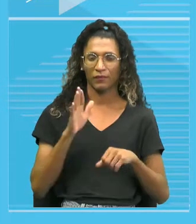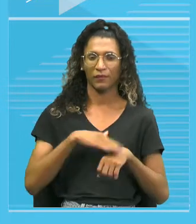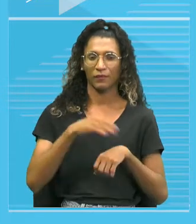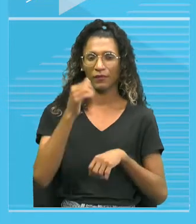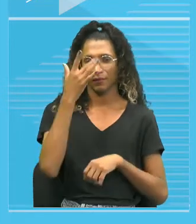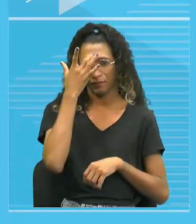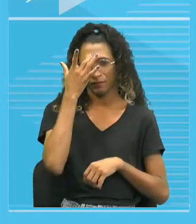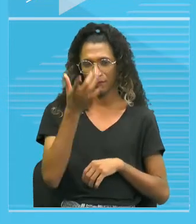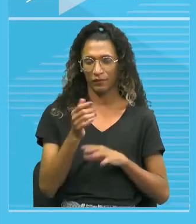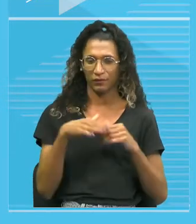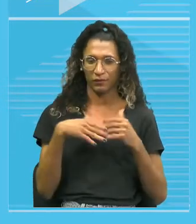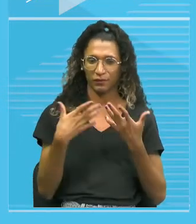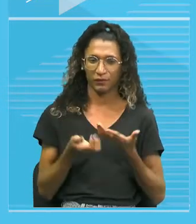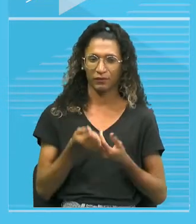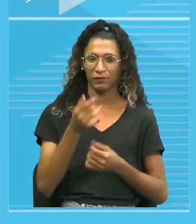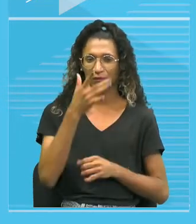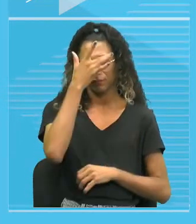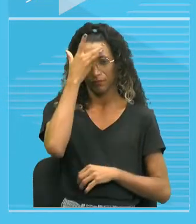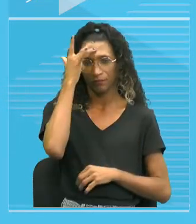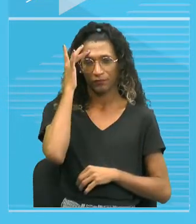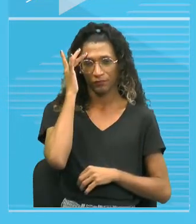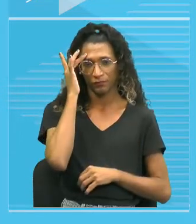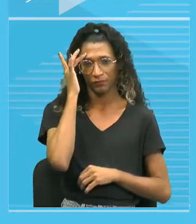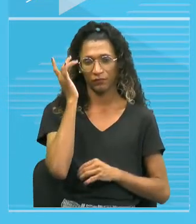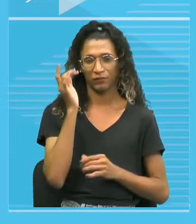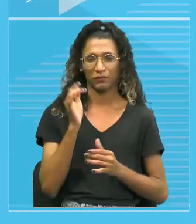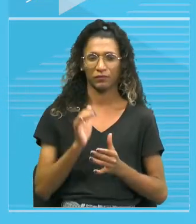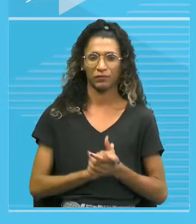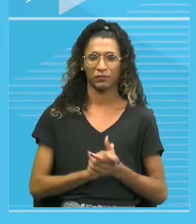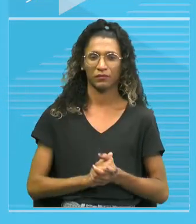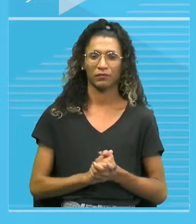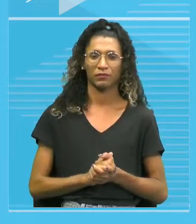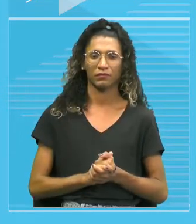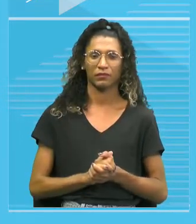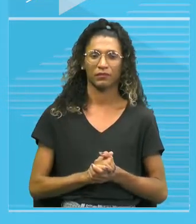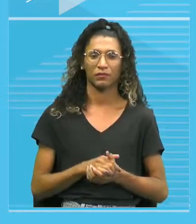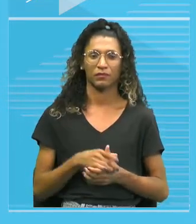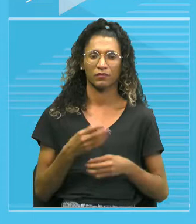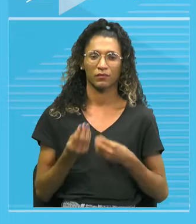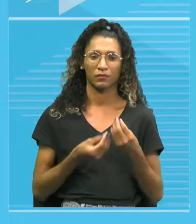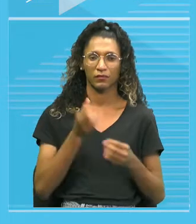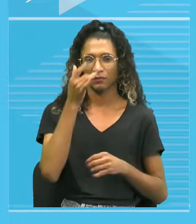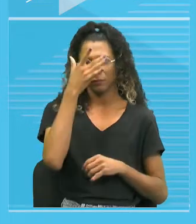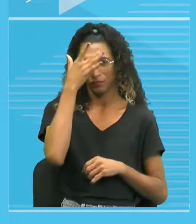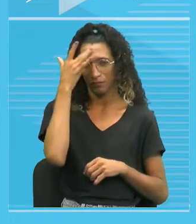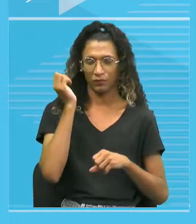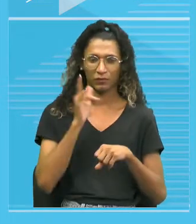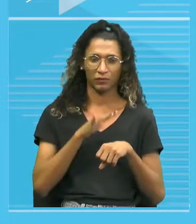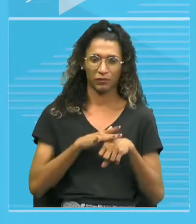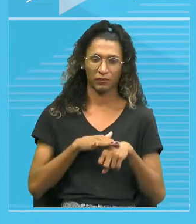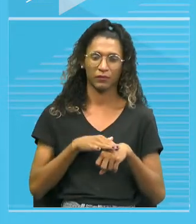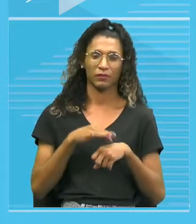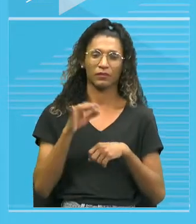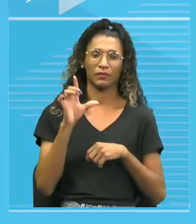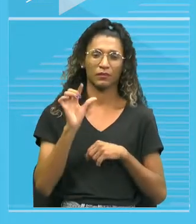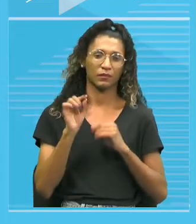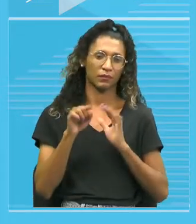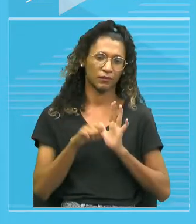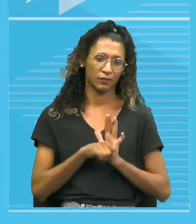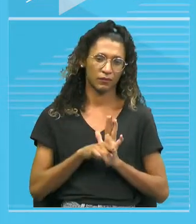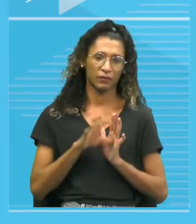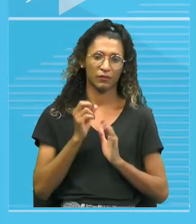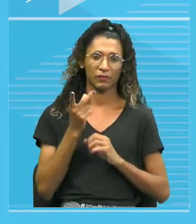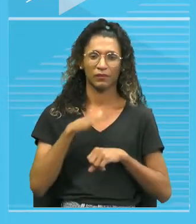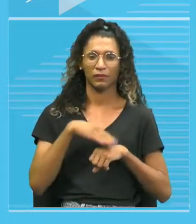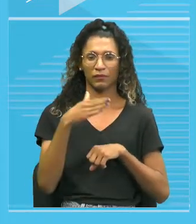pessoas, elas acabam ou adoecendo menos ou caso adoeçam, seja